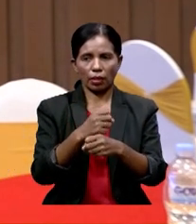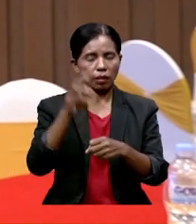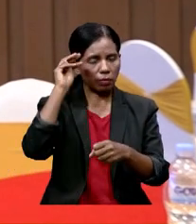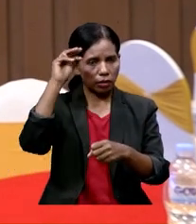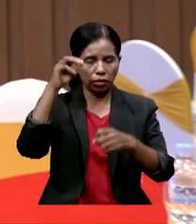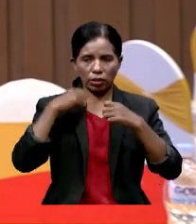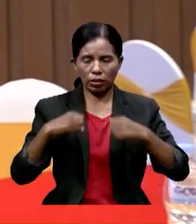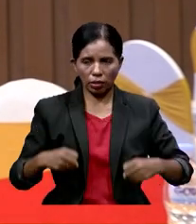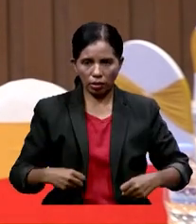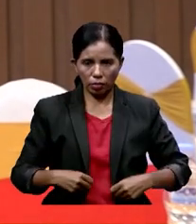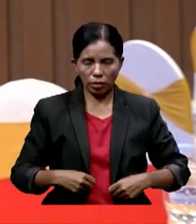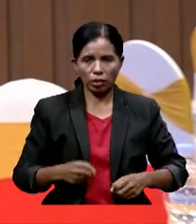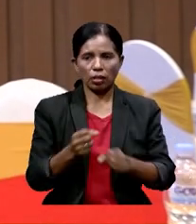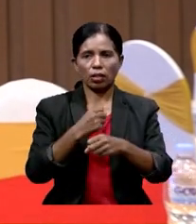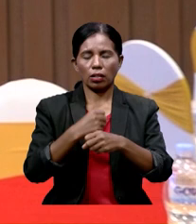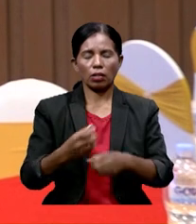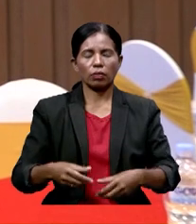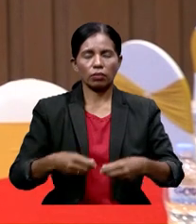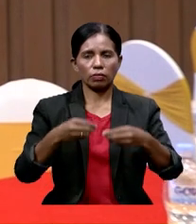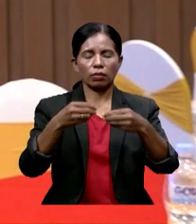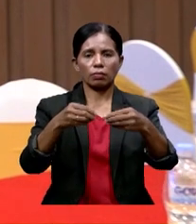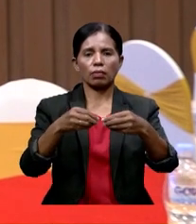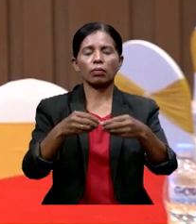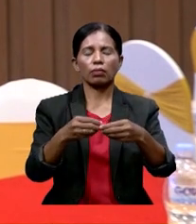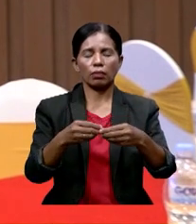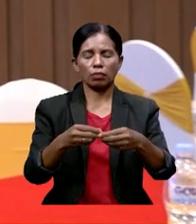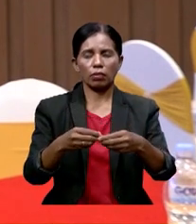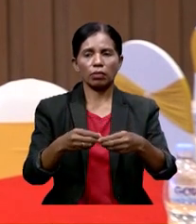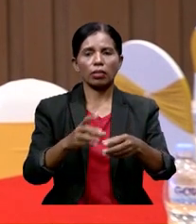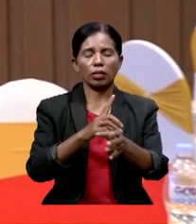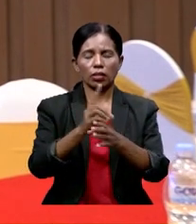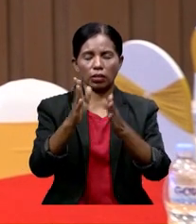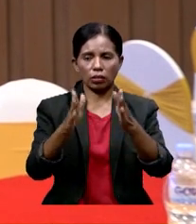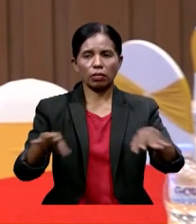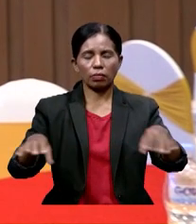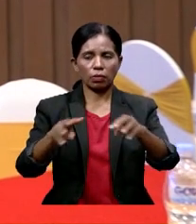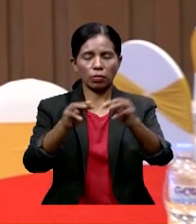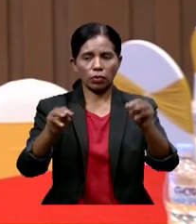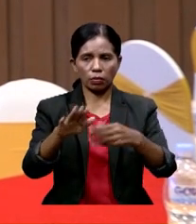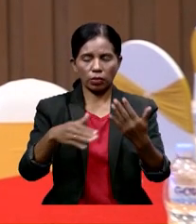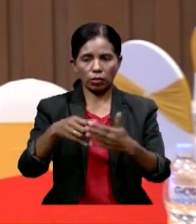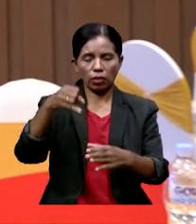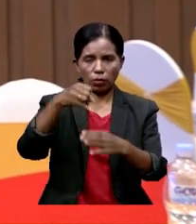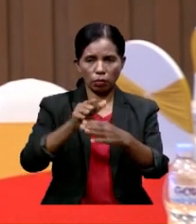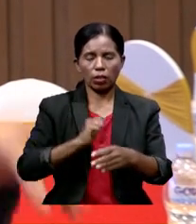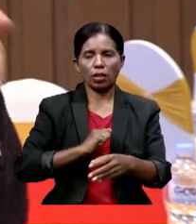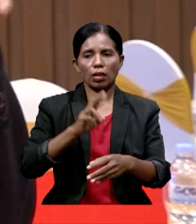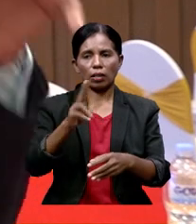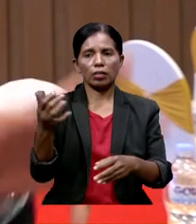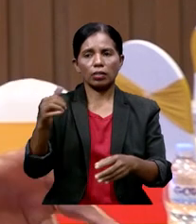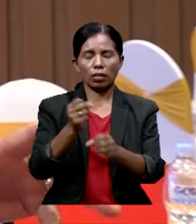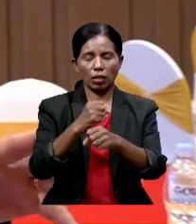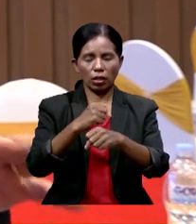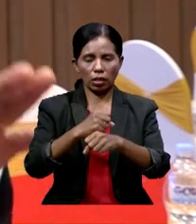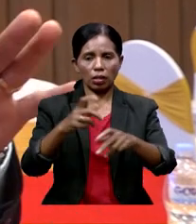Saúde, nós fomos orientação para diretores de serviços municipais, incluímos a Ileu, a todos ser halo